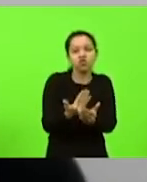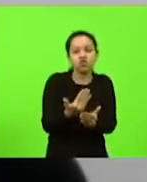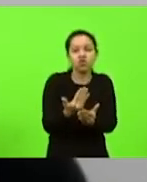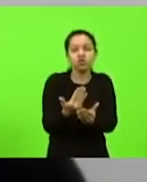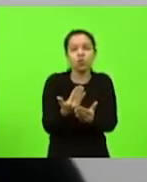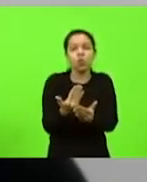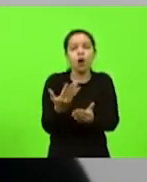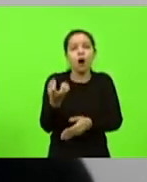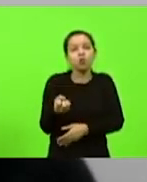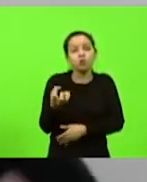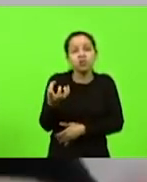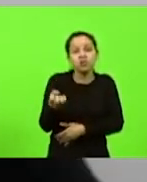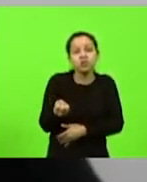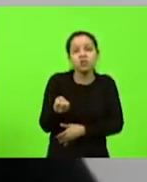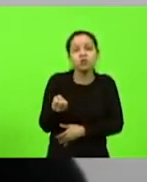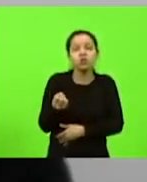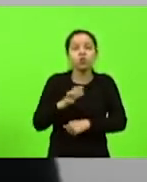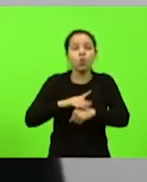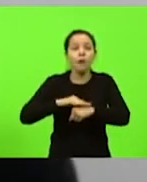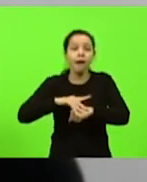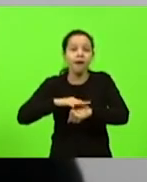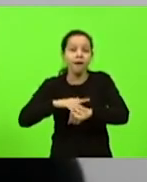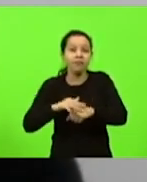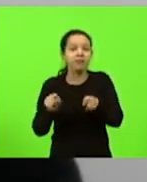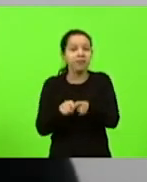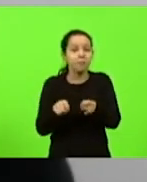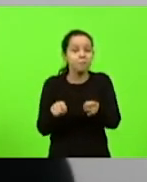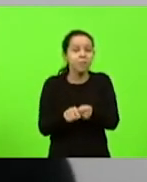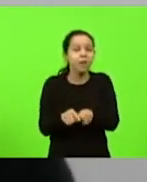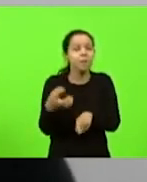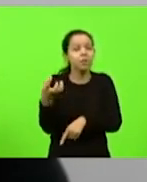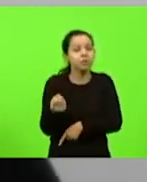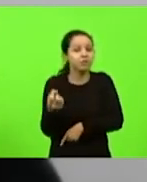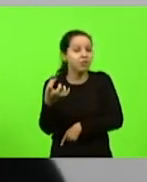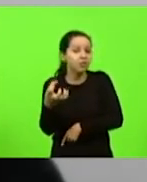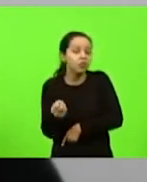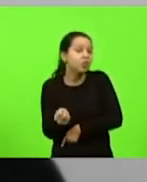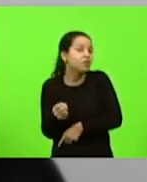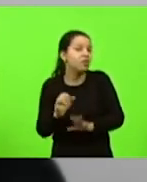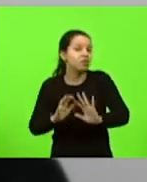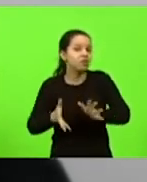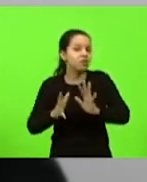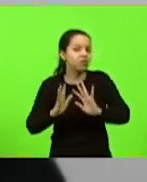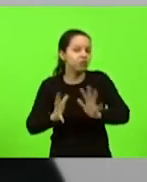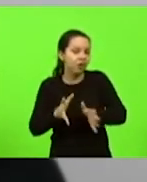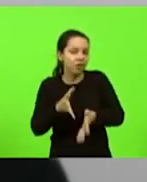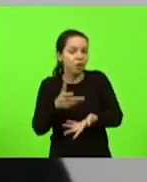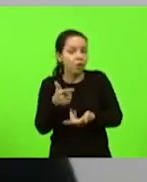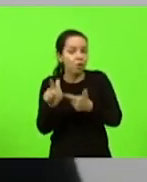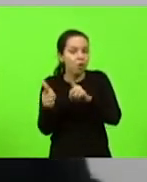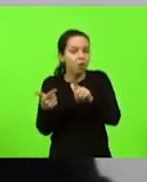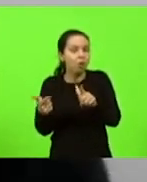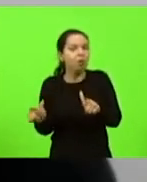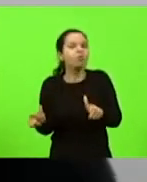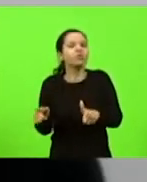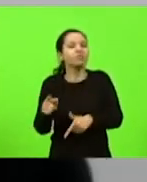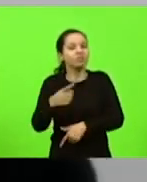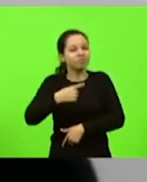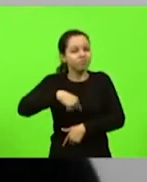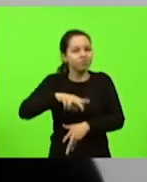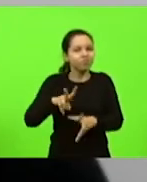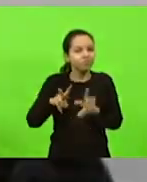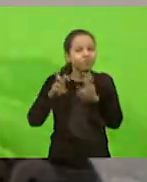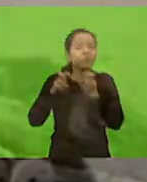de auxílio-doença, mesmo processos de aposentadorias. O que nós temos percebido é que é uma